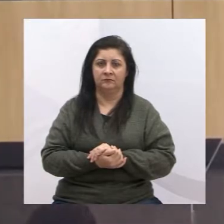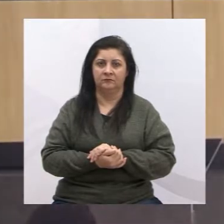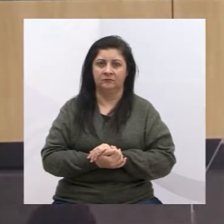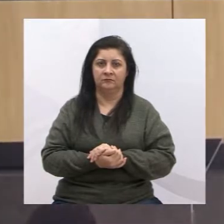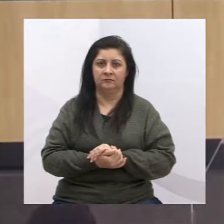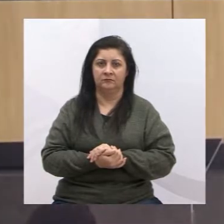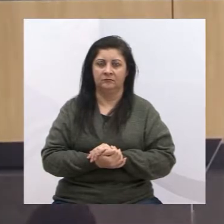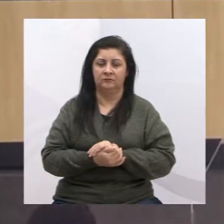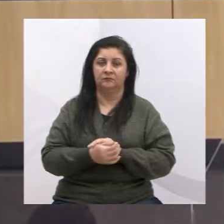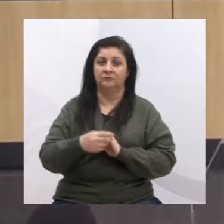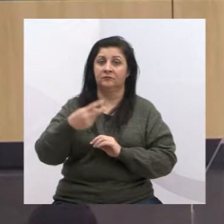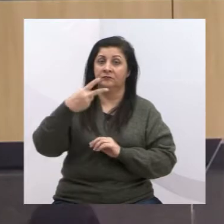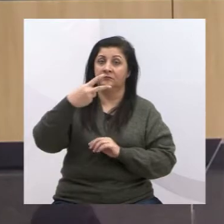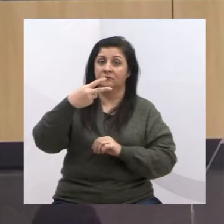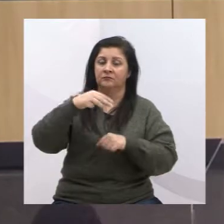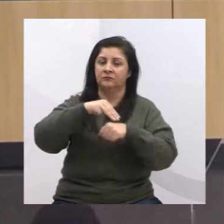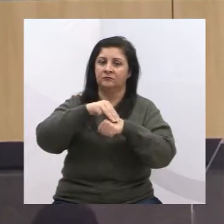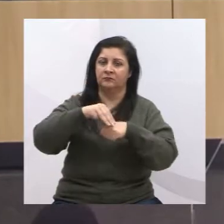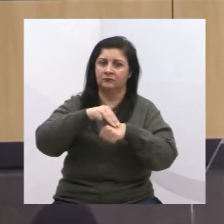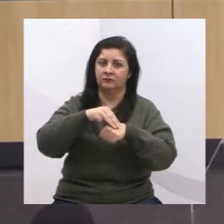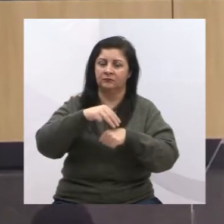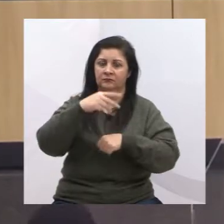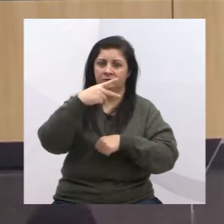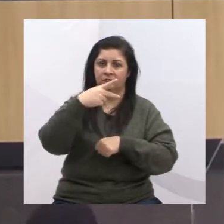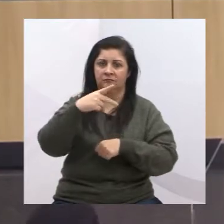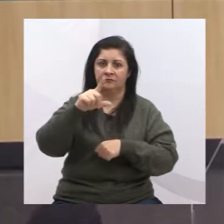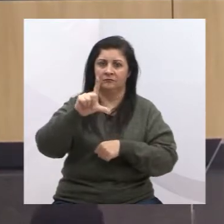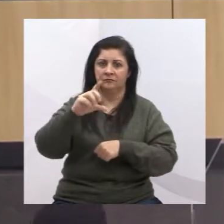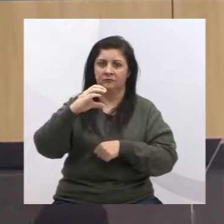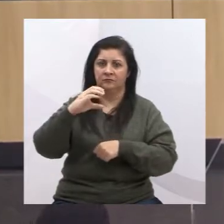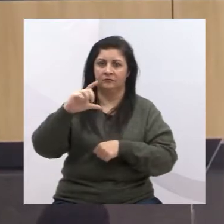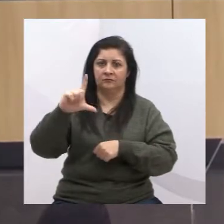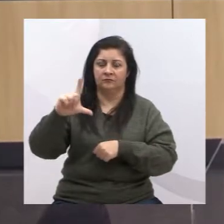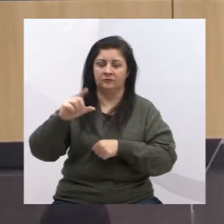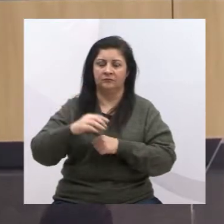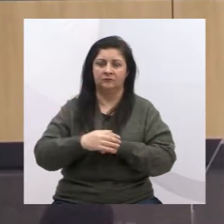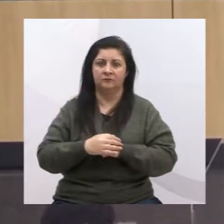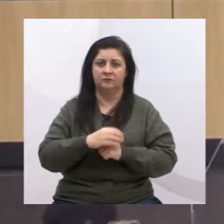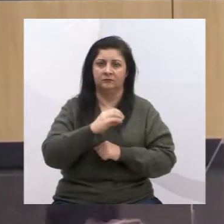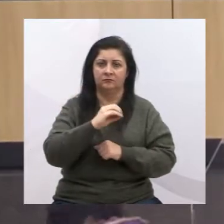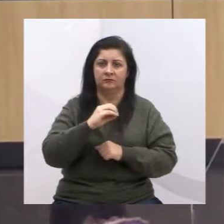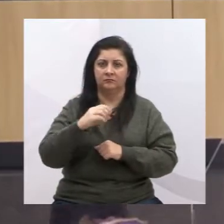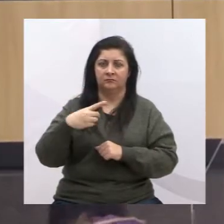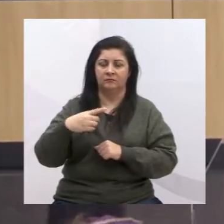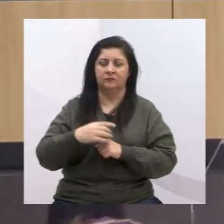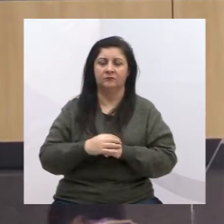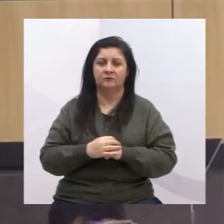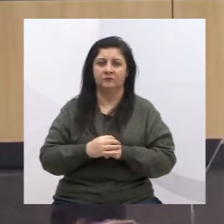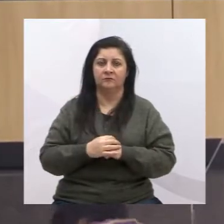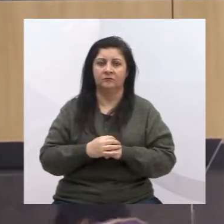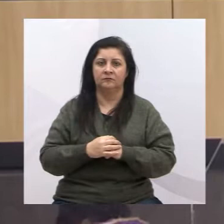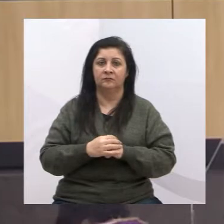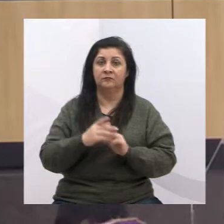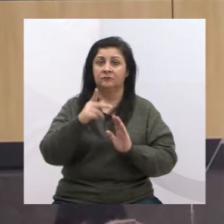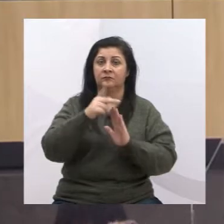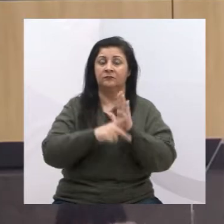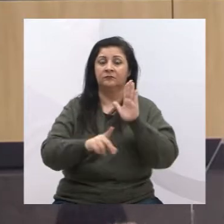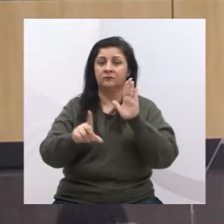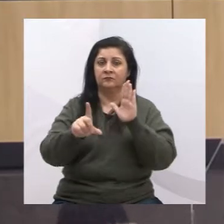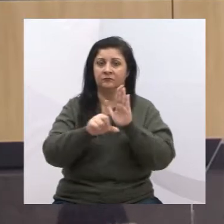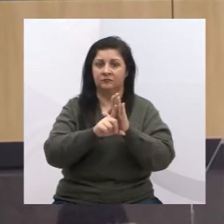Segunda discussão do PLCL 001/2021. Projeto de Lei Complementar do